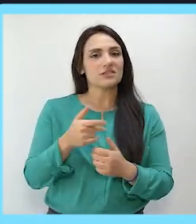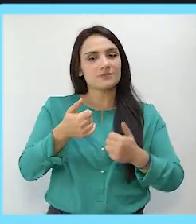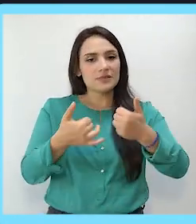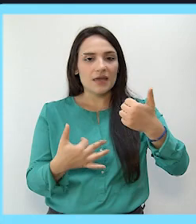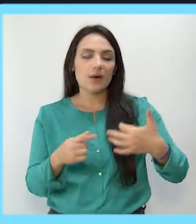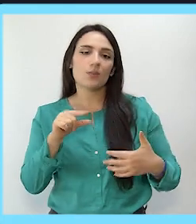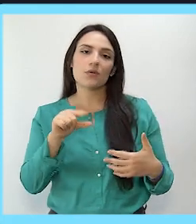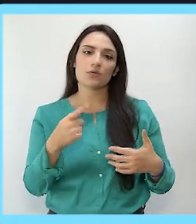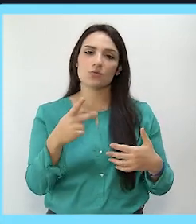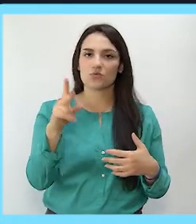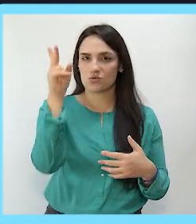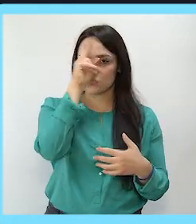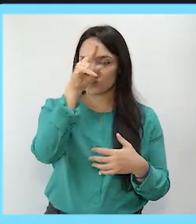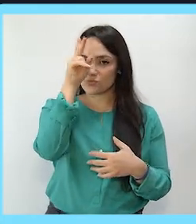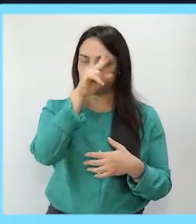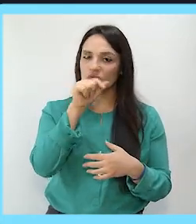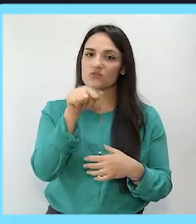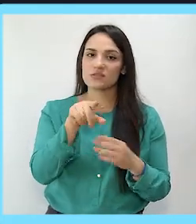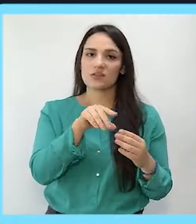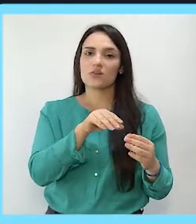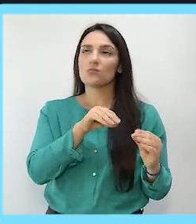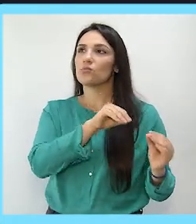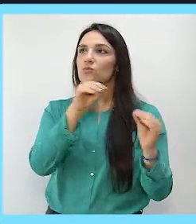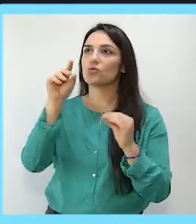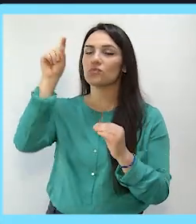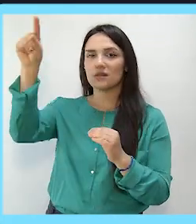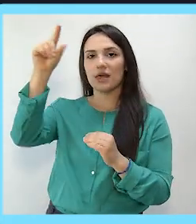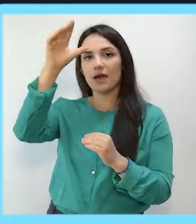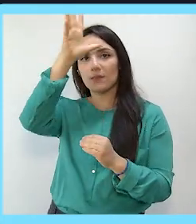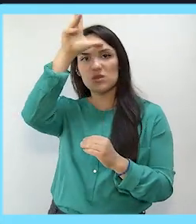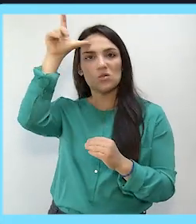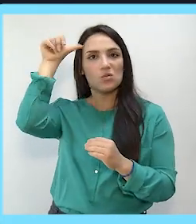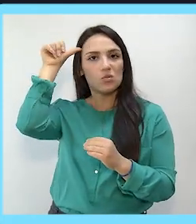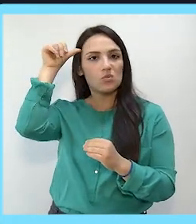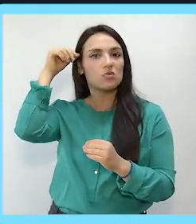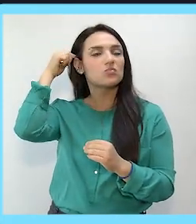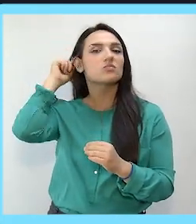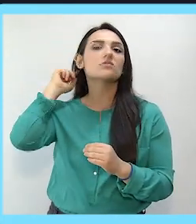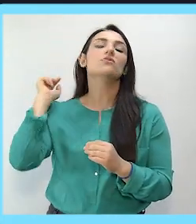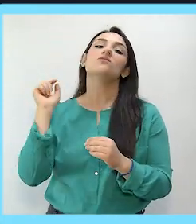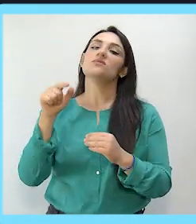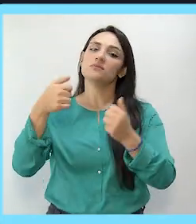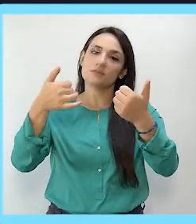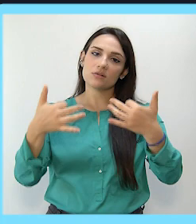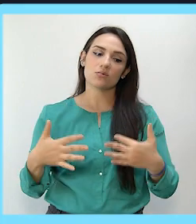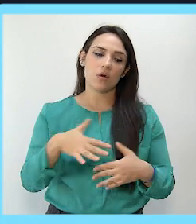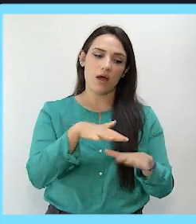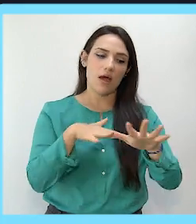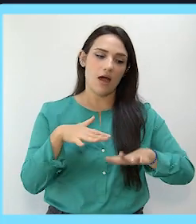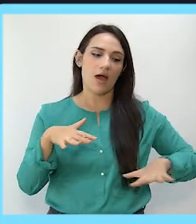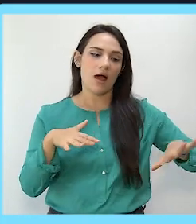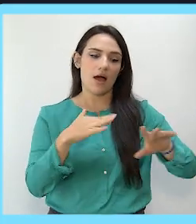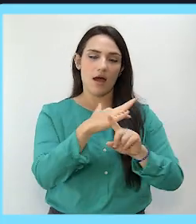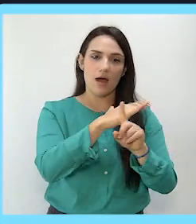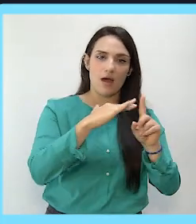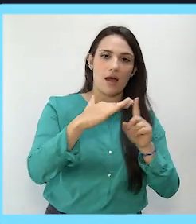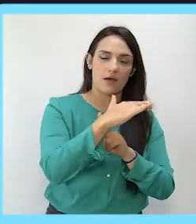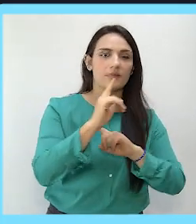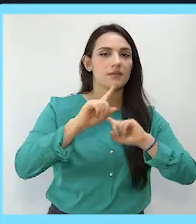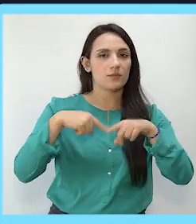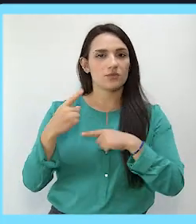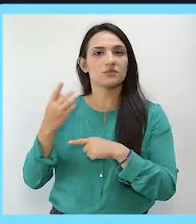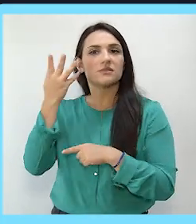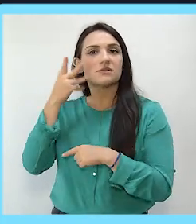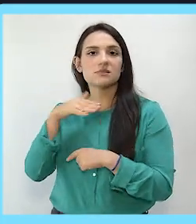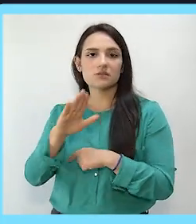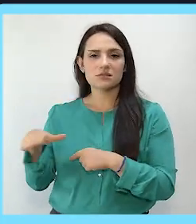da doutora, foi para lá no Mato Grosso, o curso do Ministério Público, e ela destacou a atuação dela na área ambiental e na área da criança e do adolescente. A